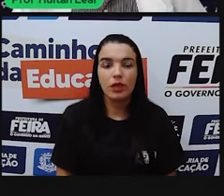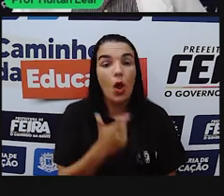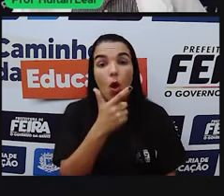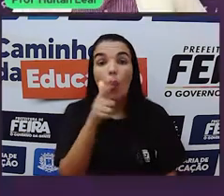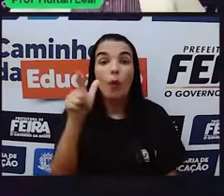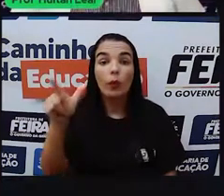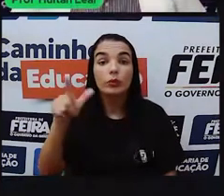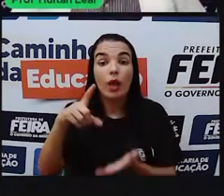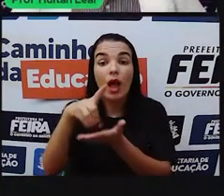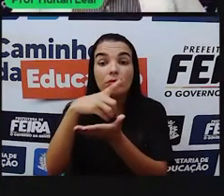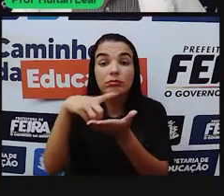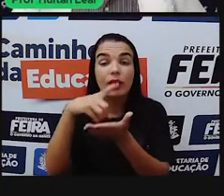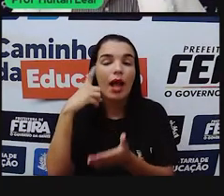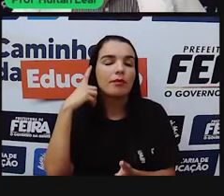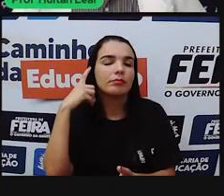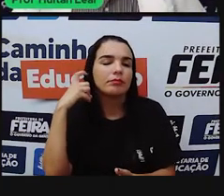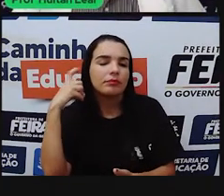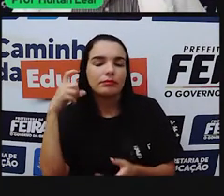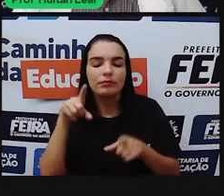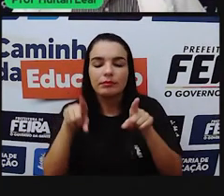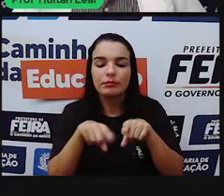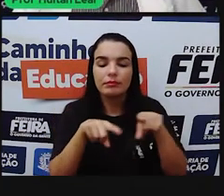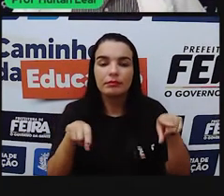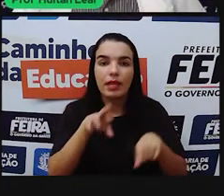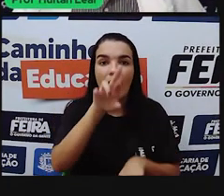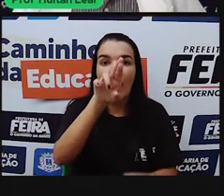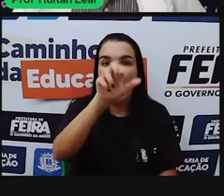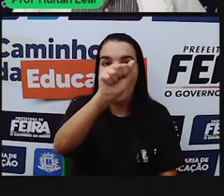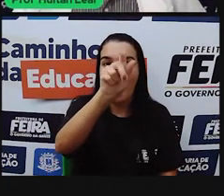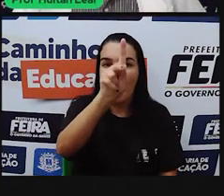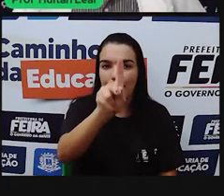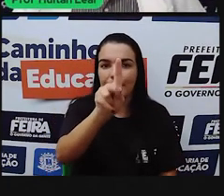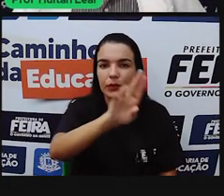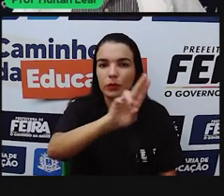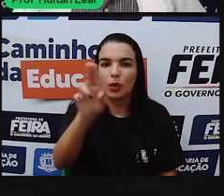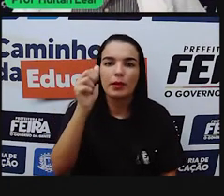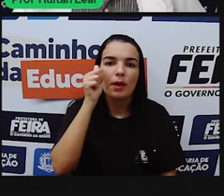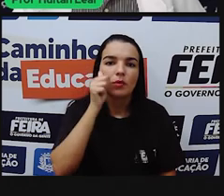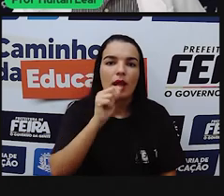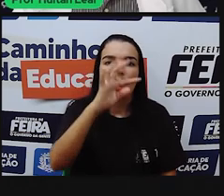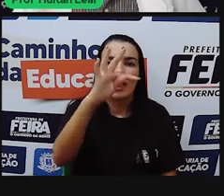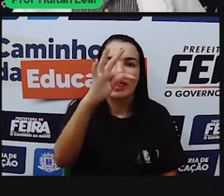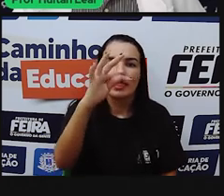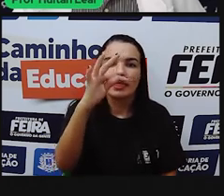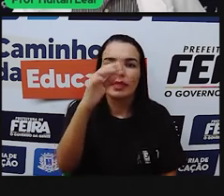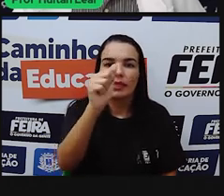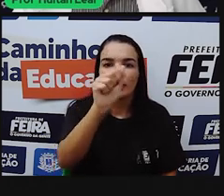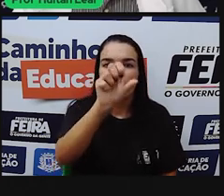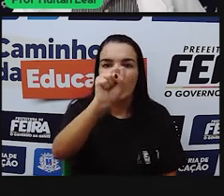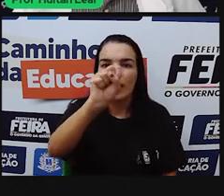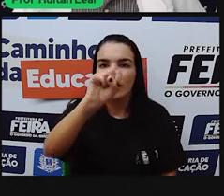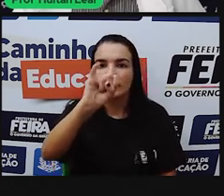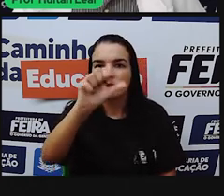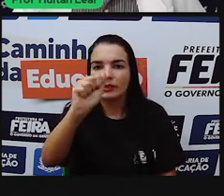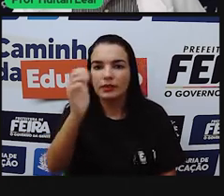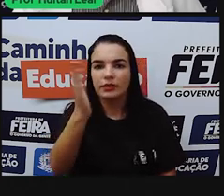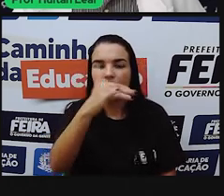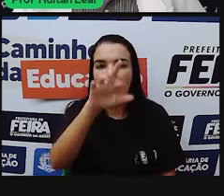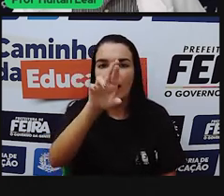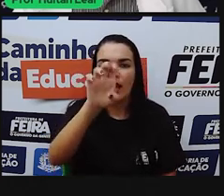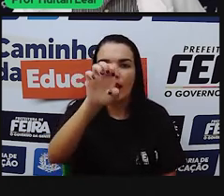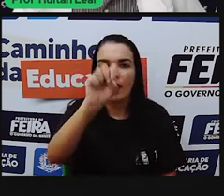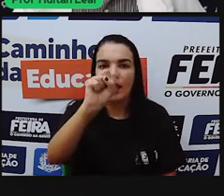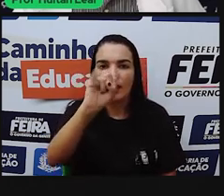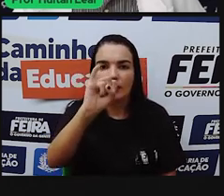O outro exemplo, rap, Thaisa Reis, não é? É uma cantora que não tem muita